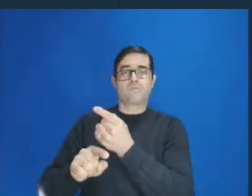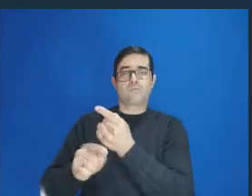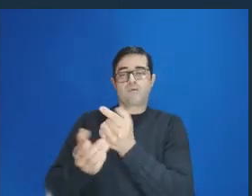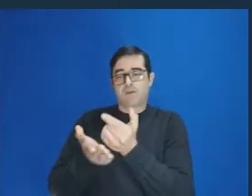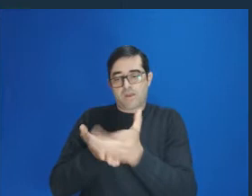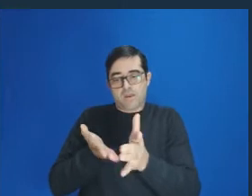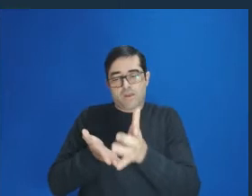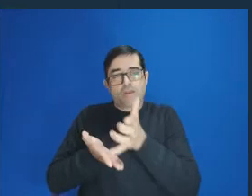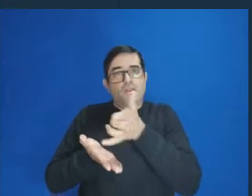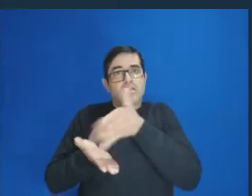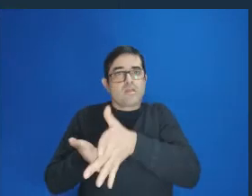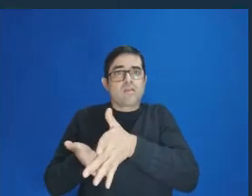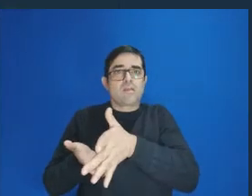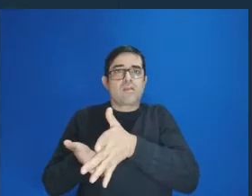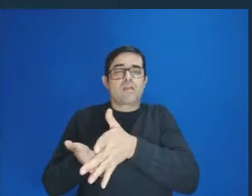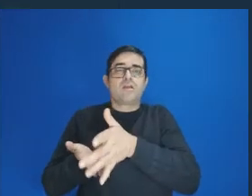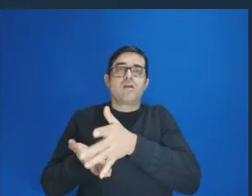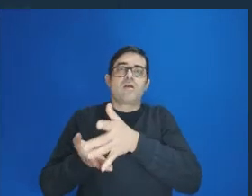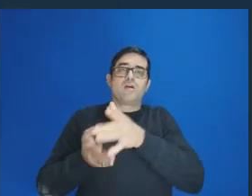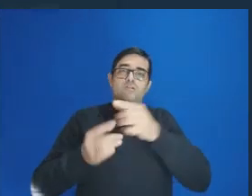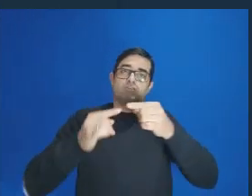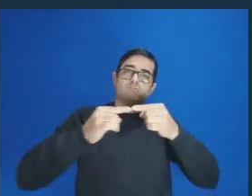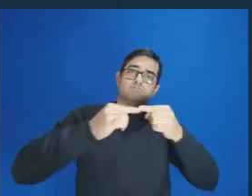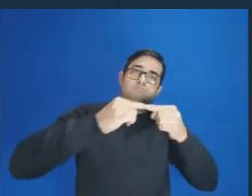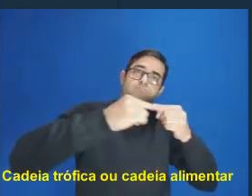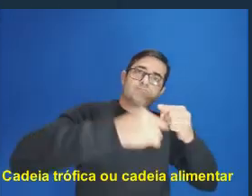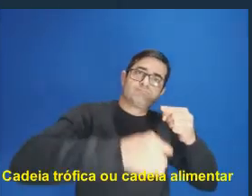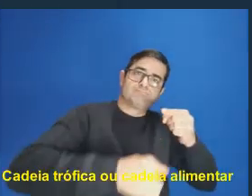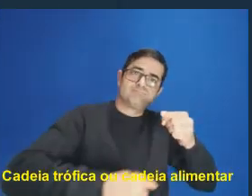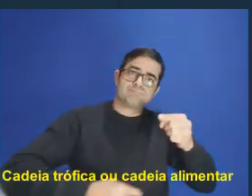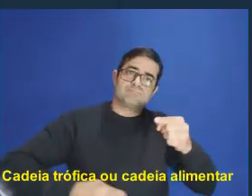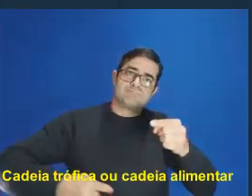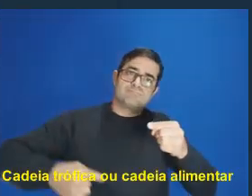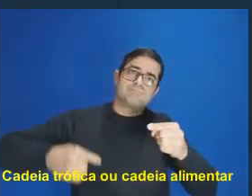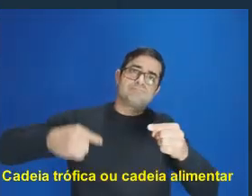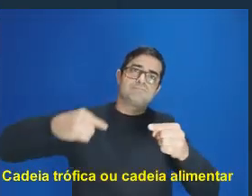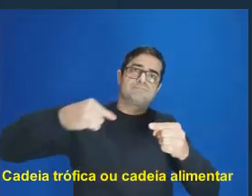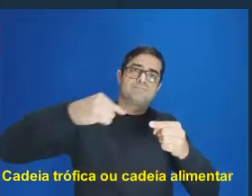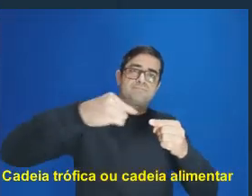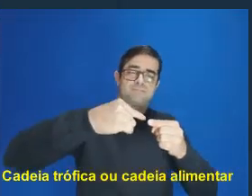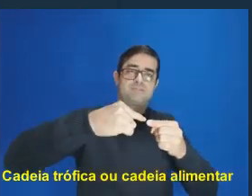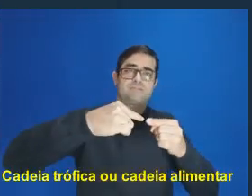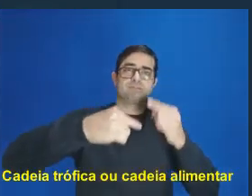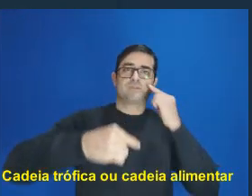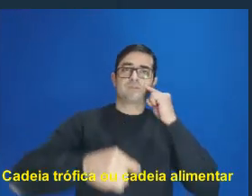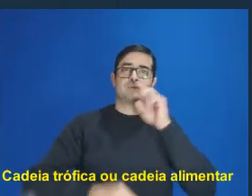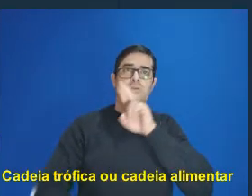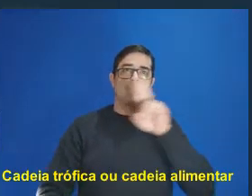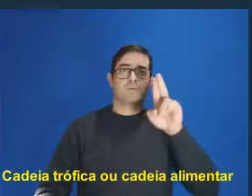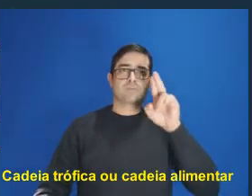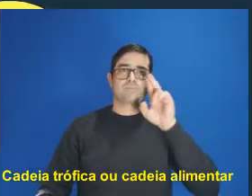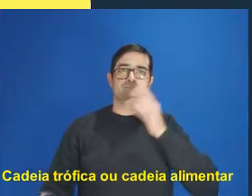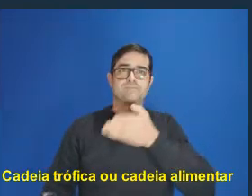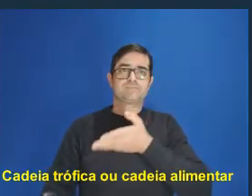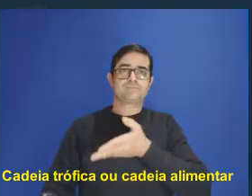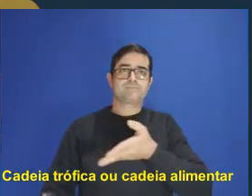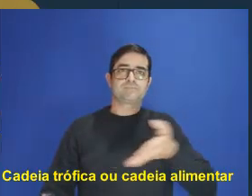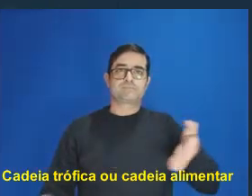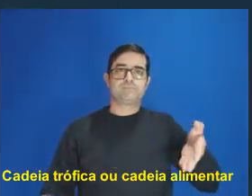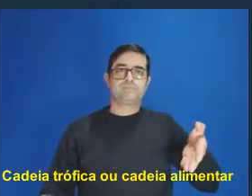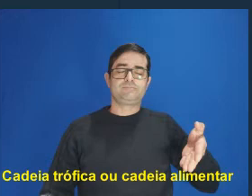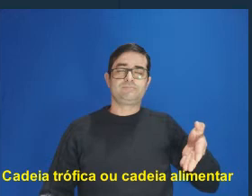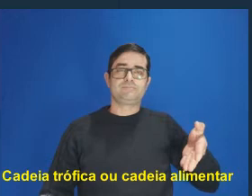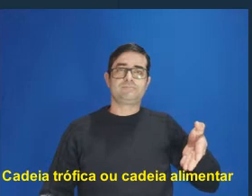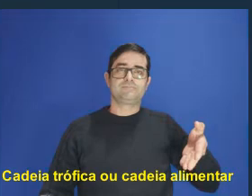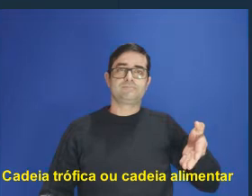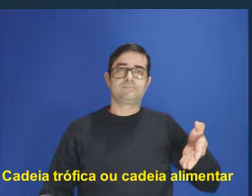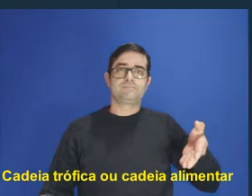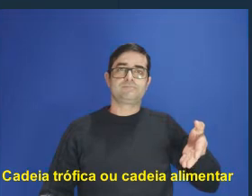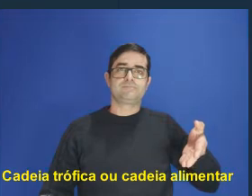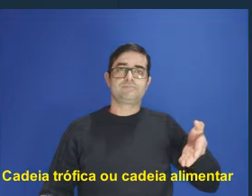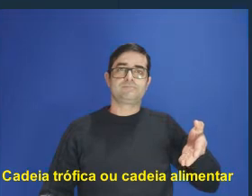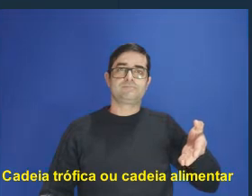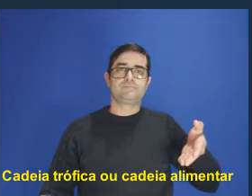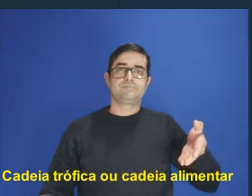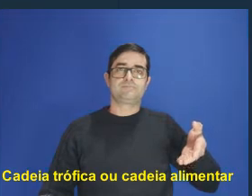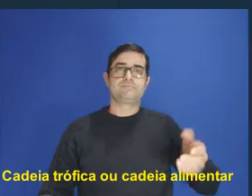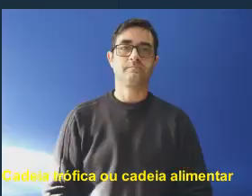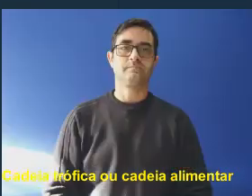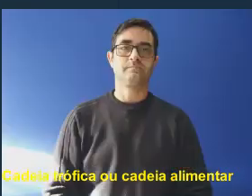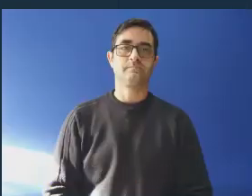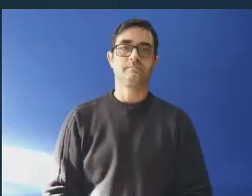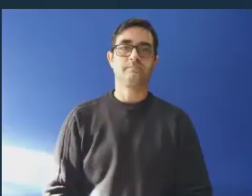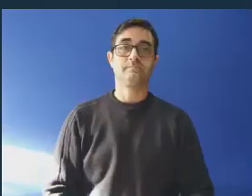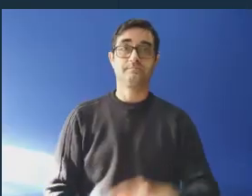num ciclo, né, que a gente chama de cadeia trófica, por exemplo, ou cadeia alimentar. Então, o que acontece é que